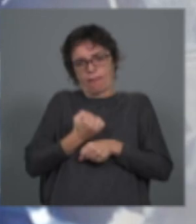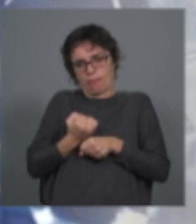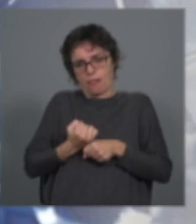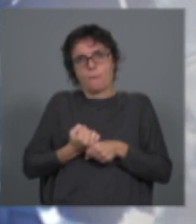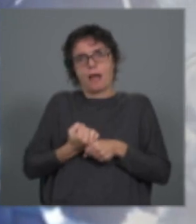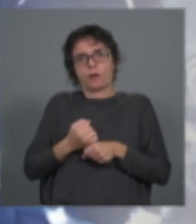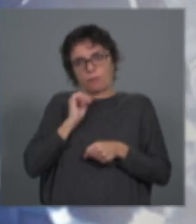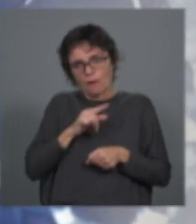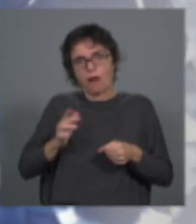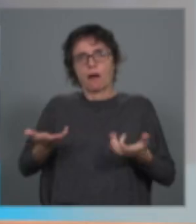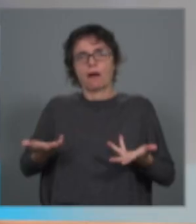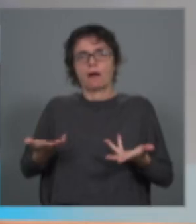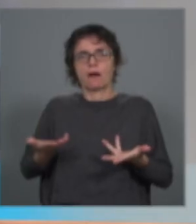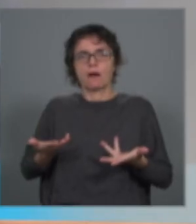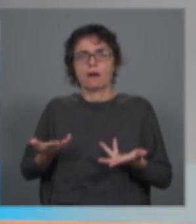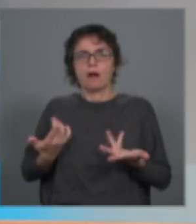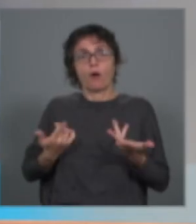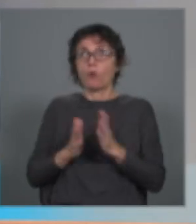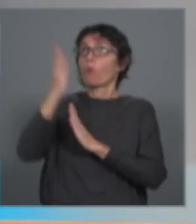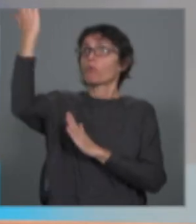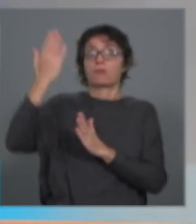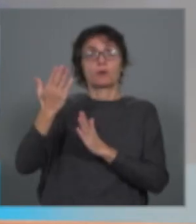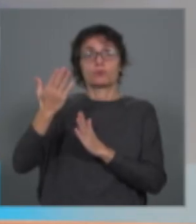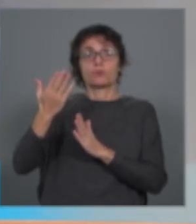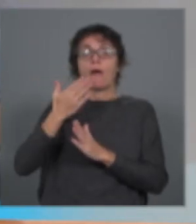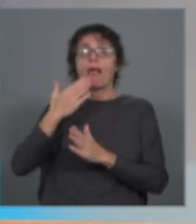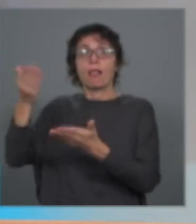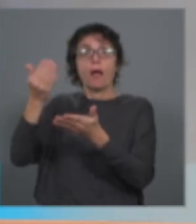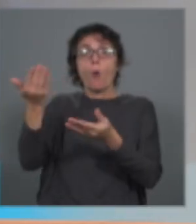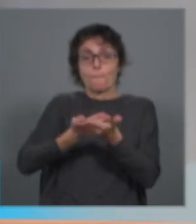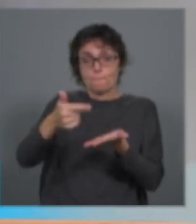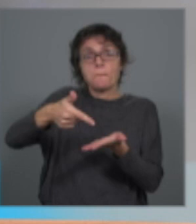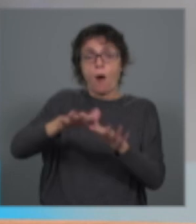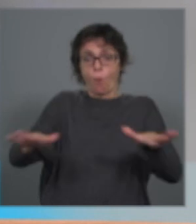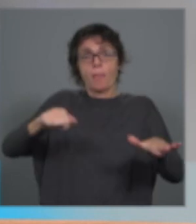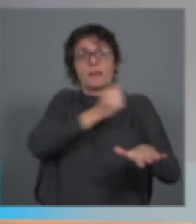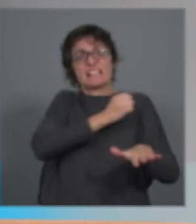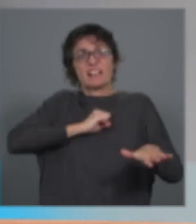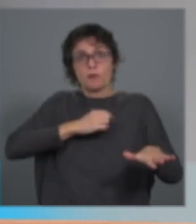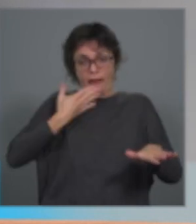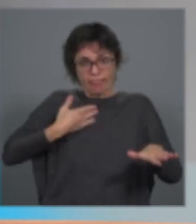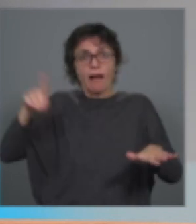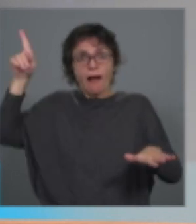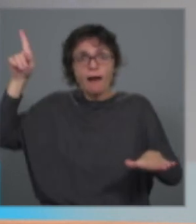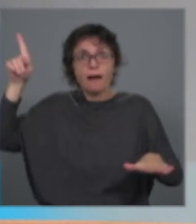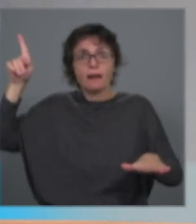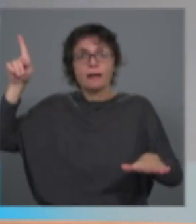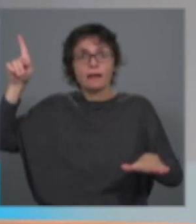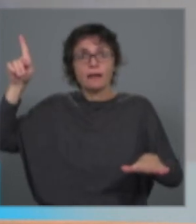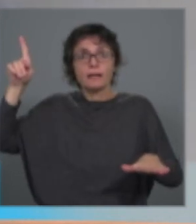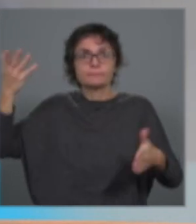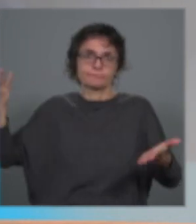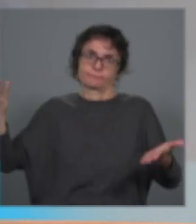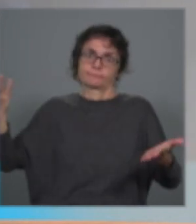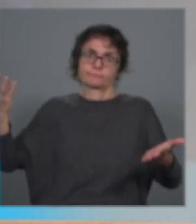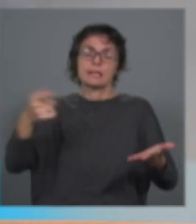porque Deus não vem pôr o pão na mesa das pessoas, isto é magia, isto não existe. Para os não crentes, então, são